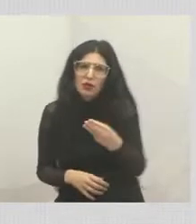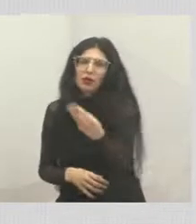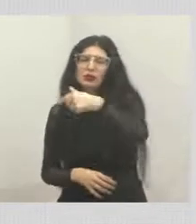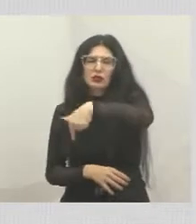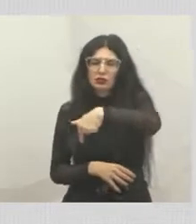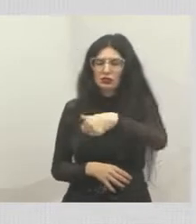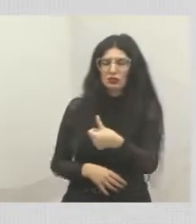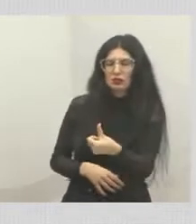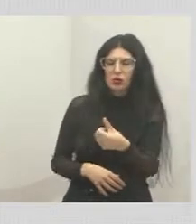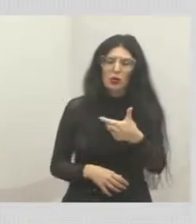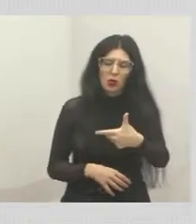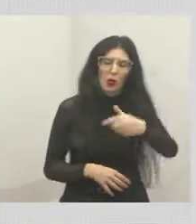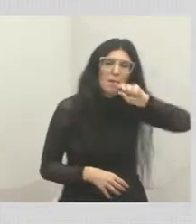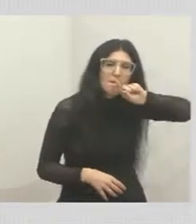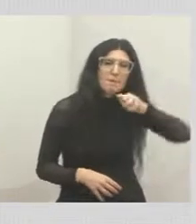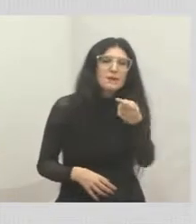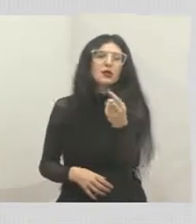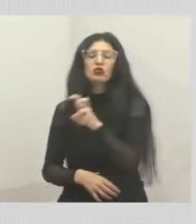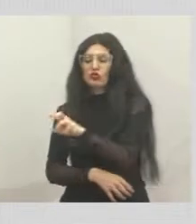37.762.000, a um percentual de